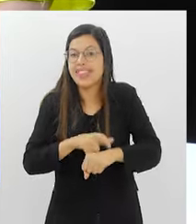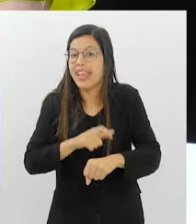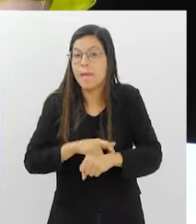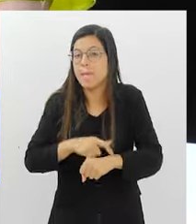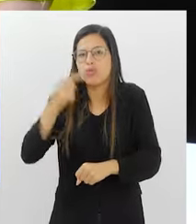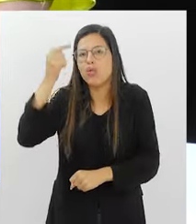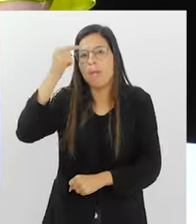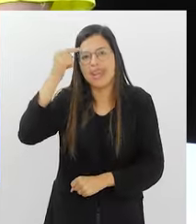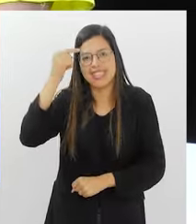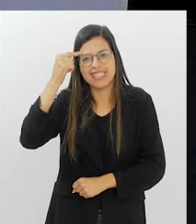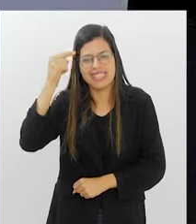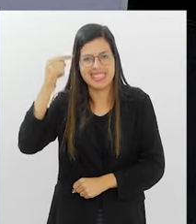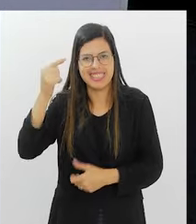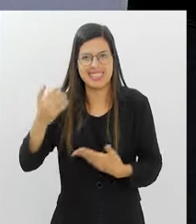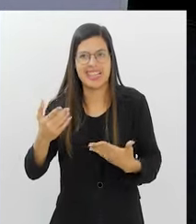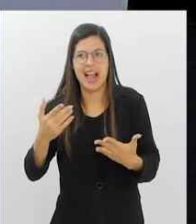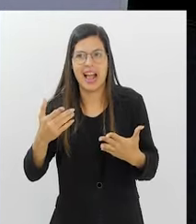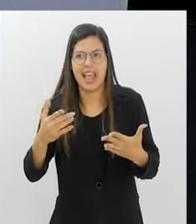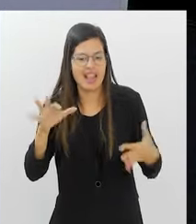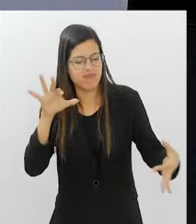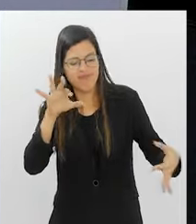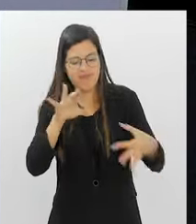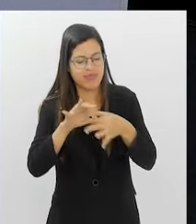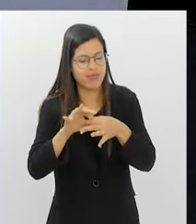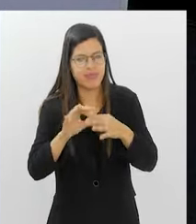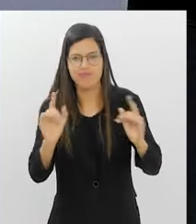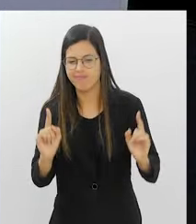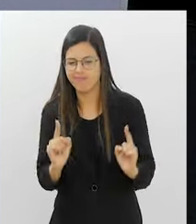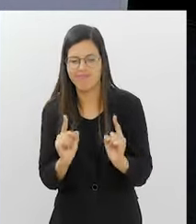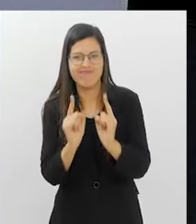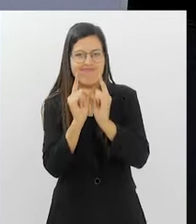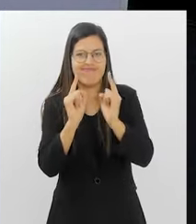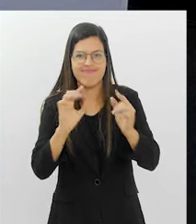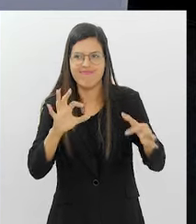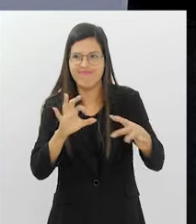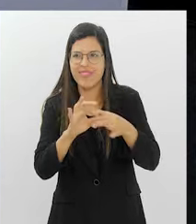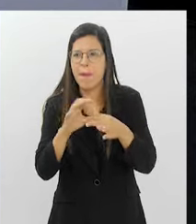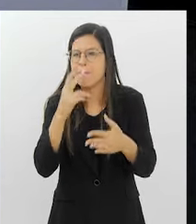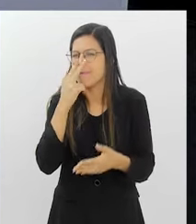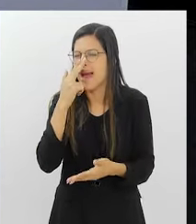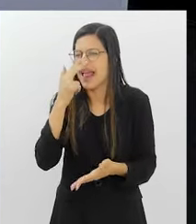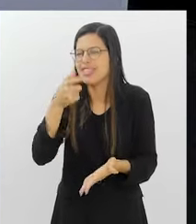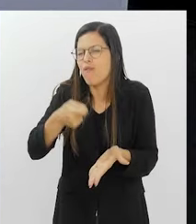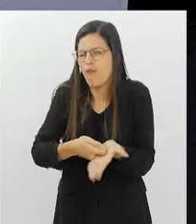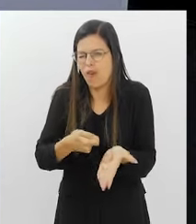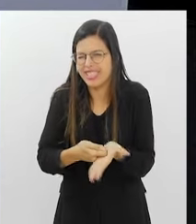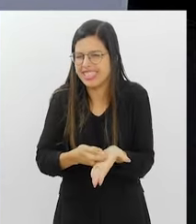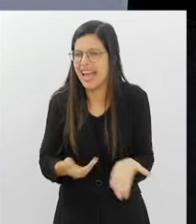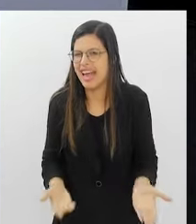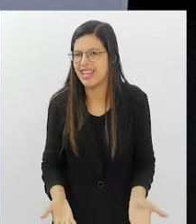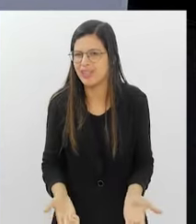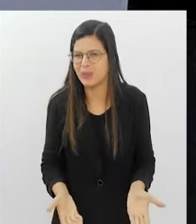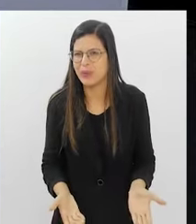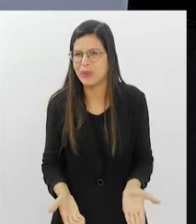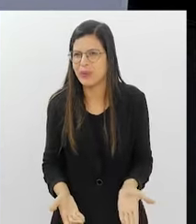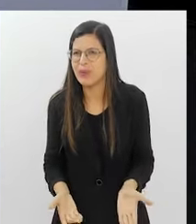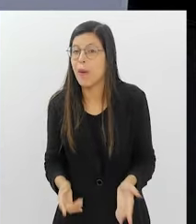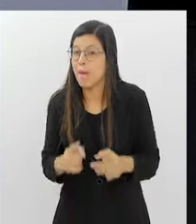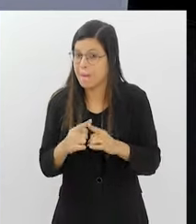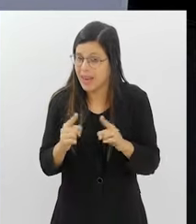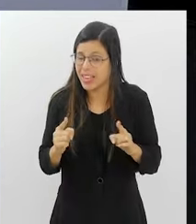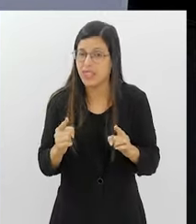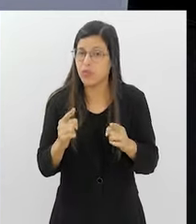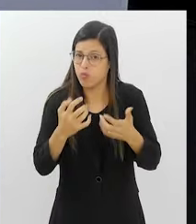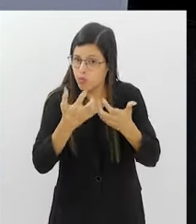não deu para pensar para pensar Ele formou esse casamento foi quase um casamento forçado mas é um